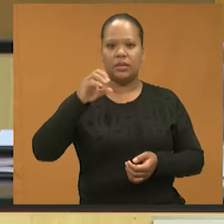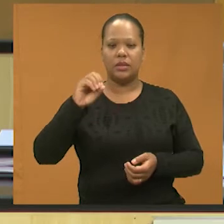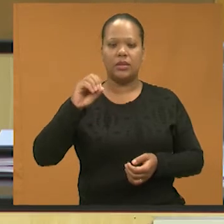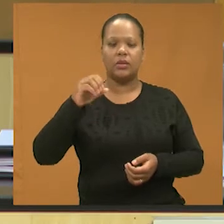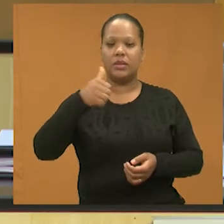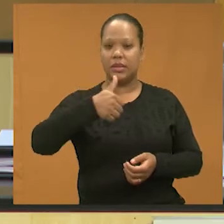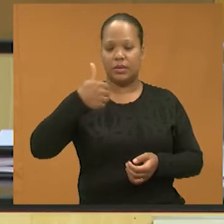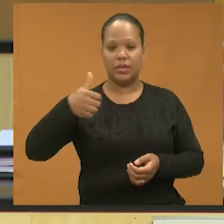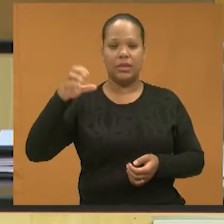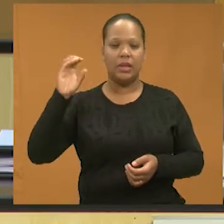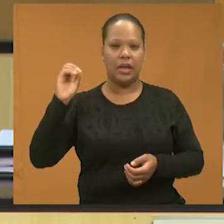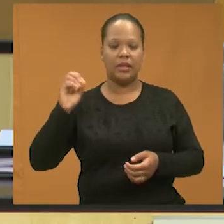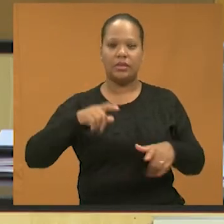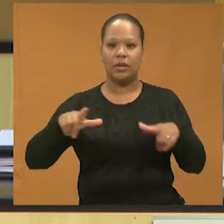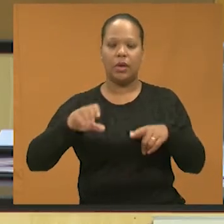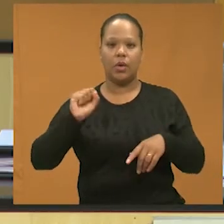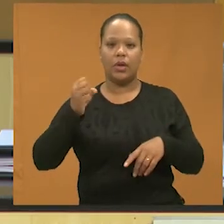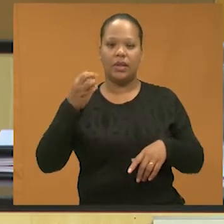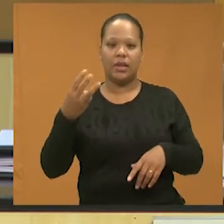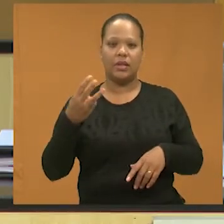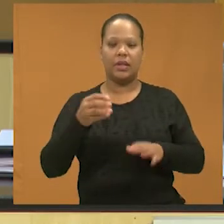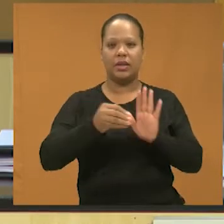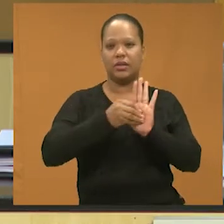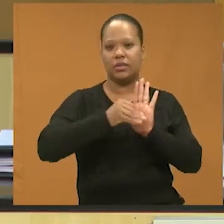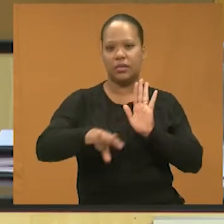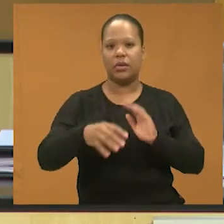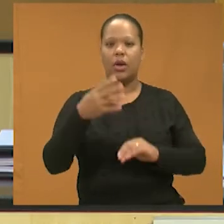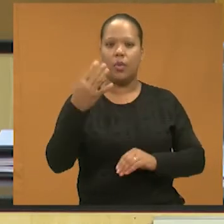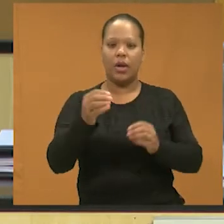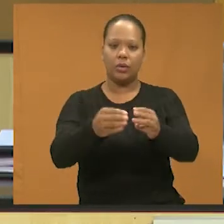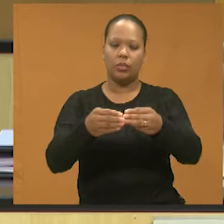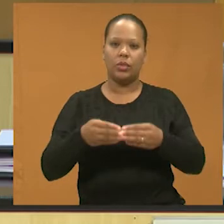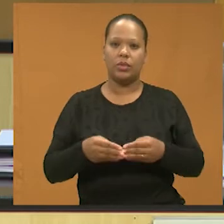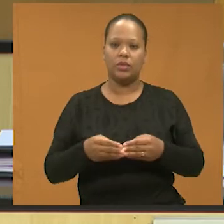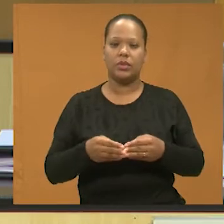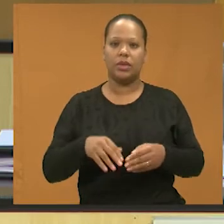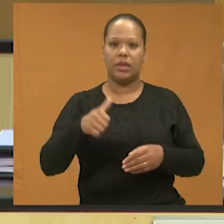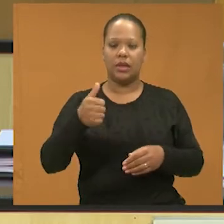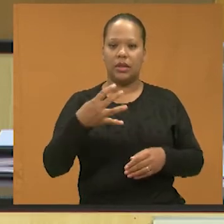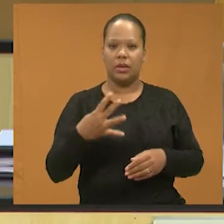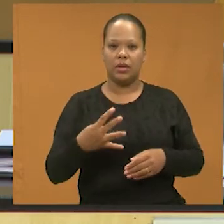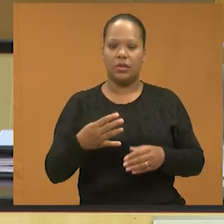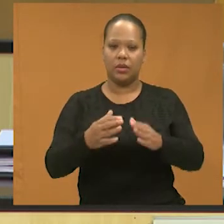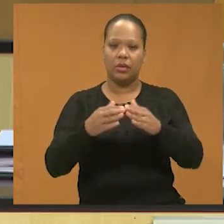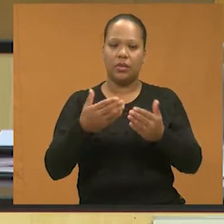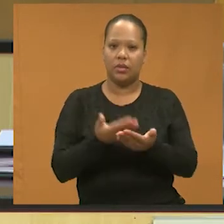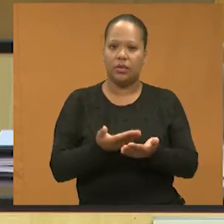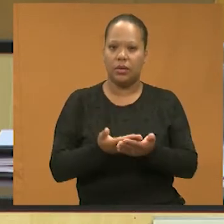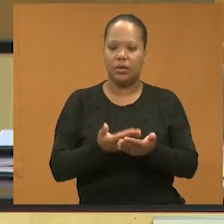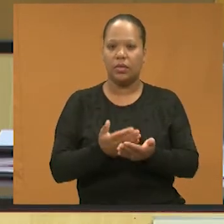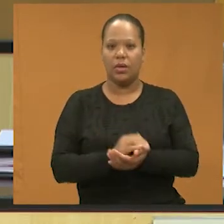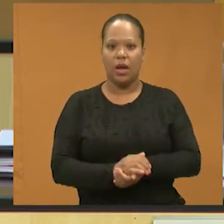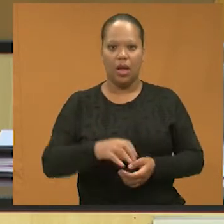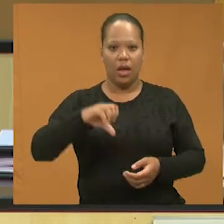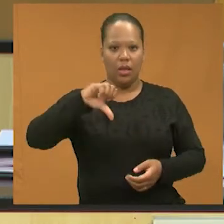trabalhos, sendo 83 indicações, 4 moções, 14 requerimentos e